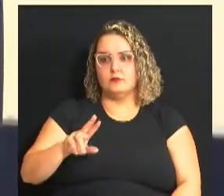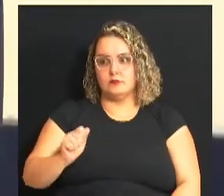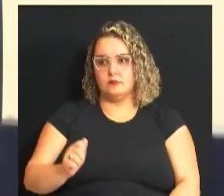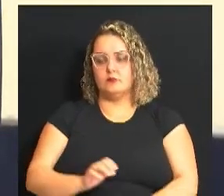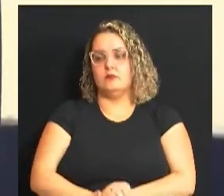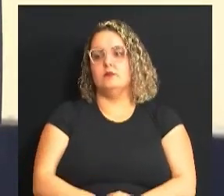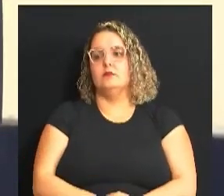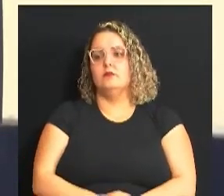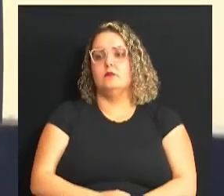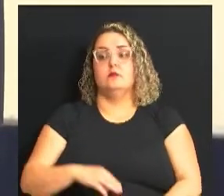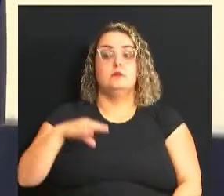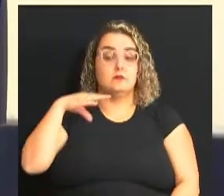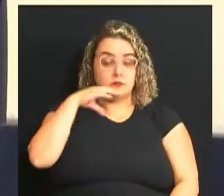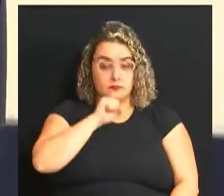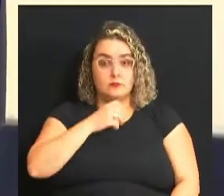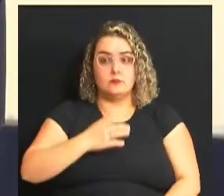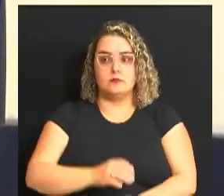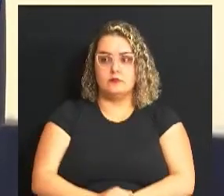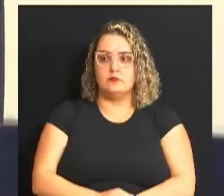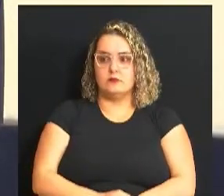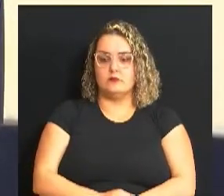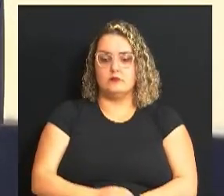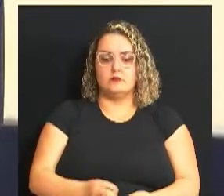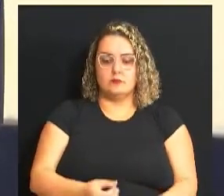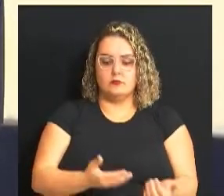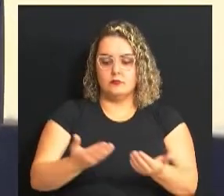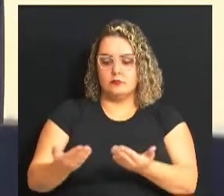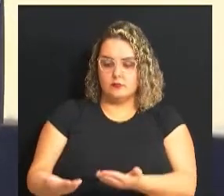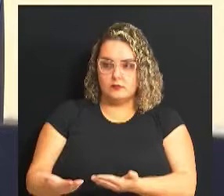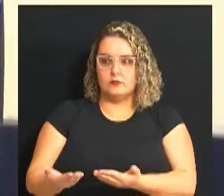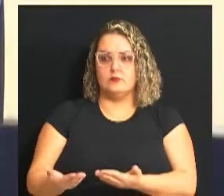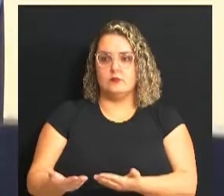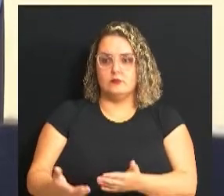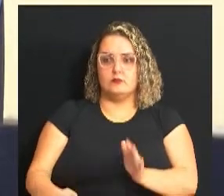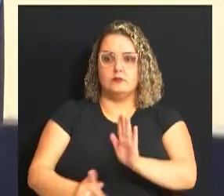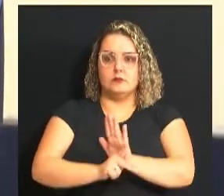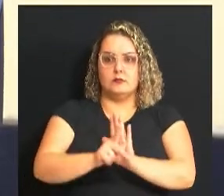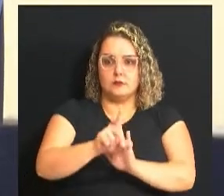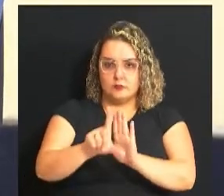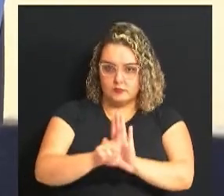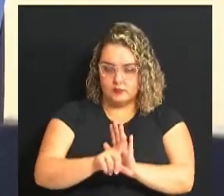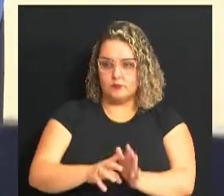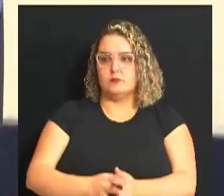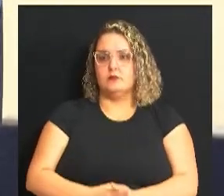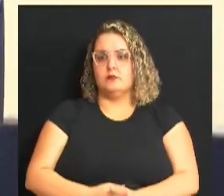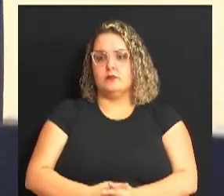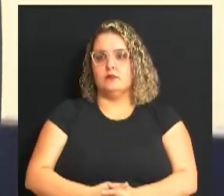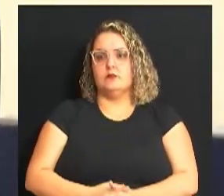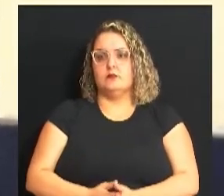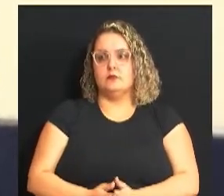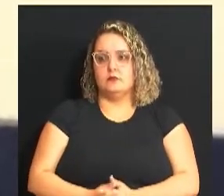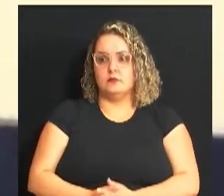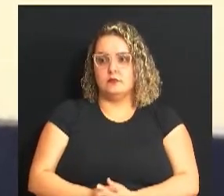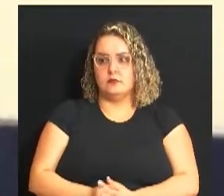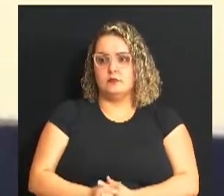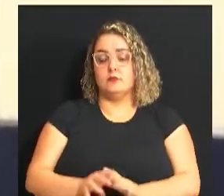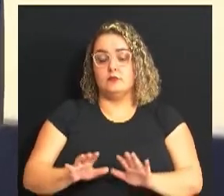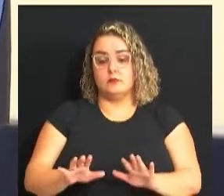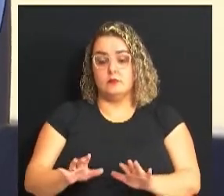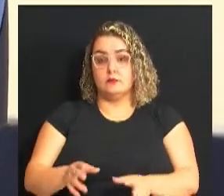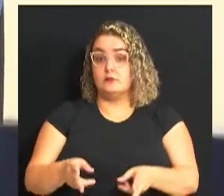E, rapidamente, foi apresentado esse projeto de lei, mas nós